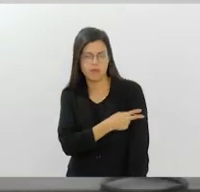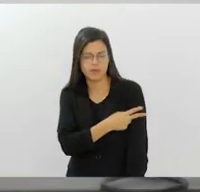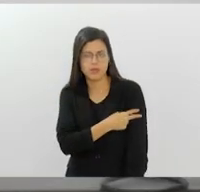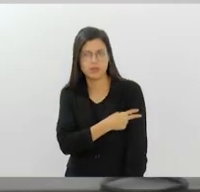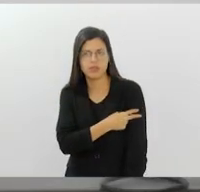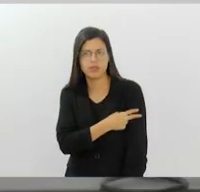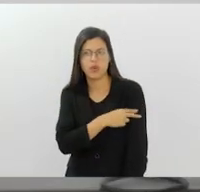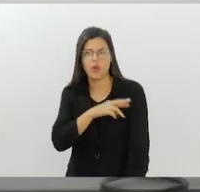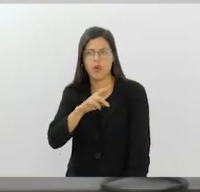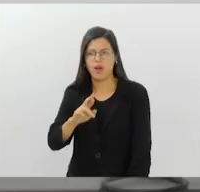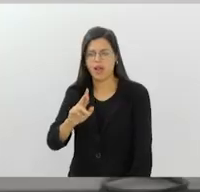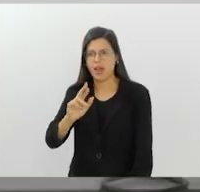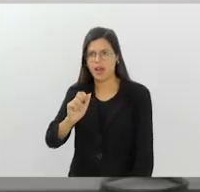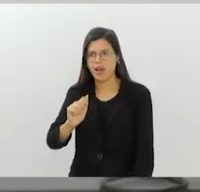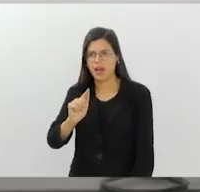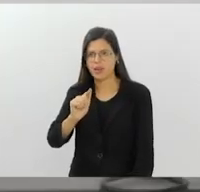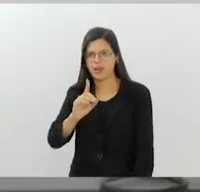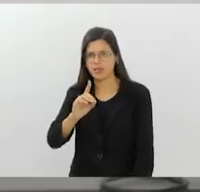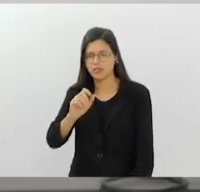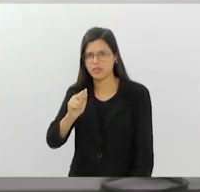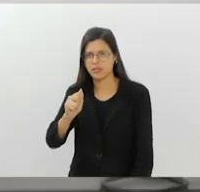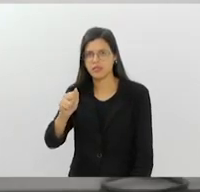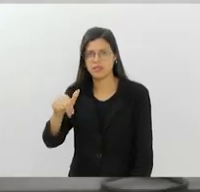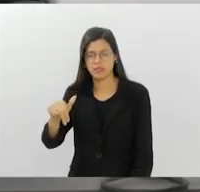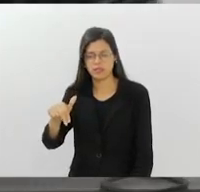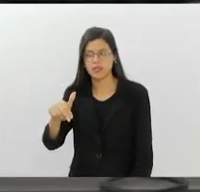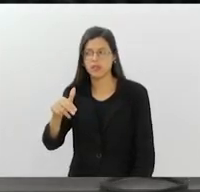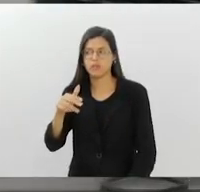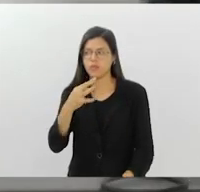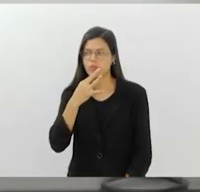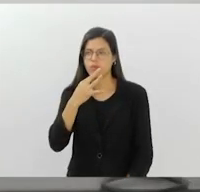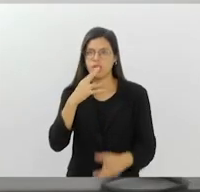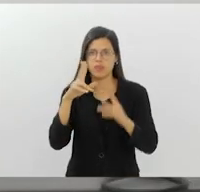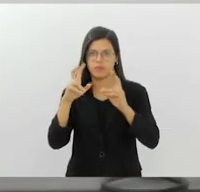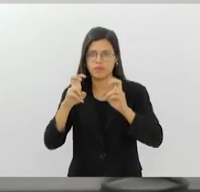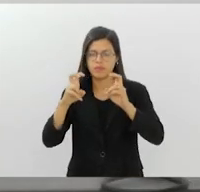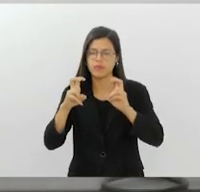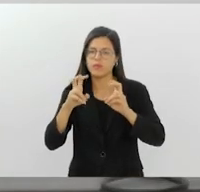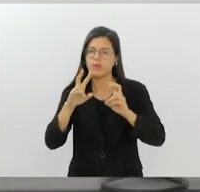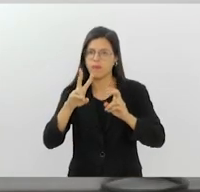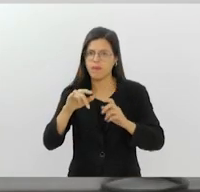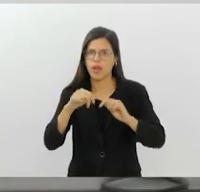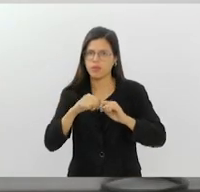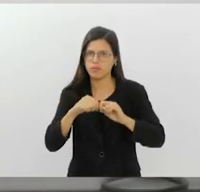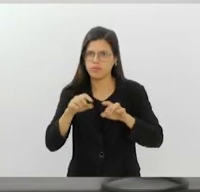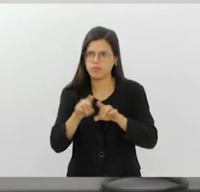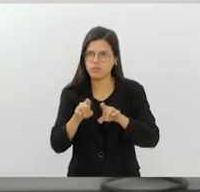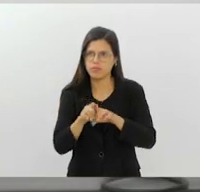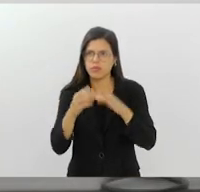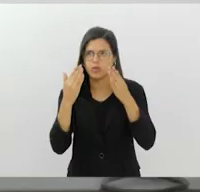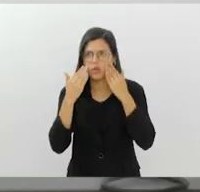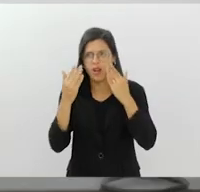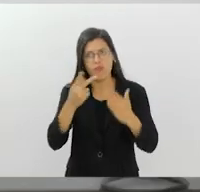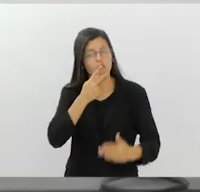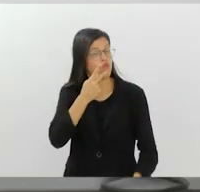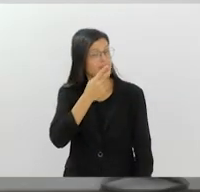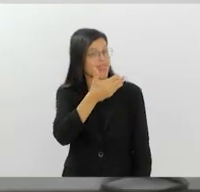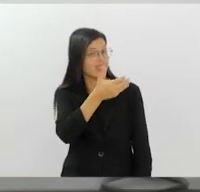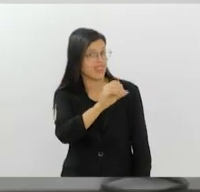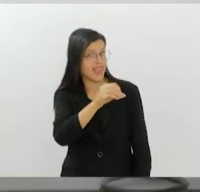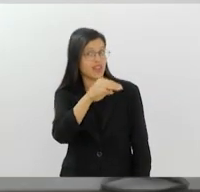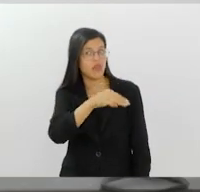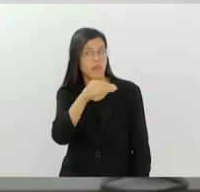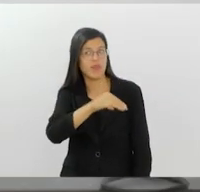pessoa que conhece profundamente o assunto e vai fazer também uma exposição que ele disse que era minutos eu roguei para